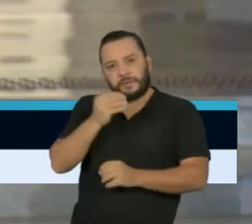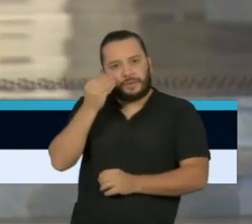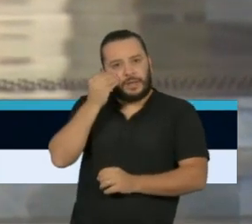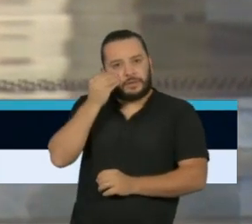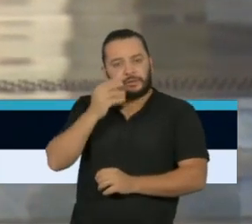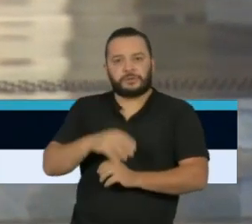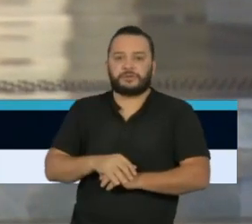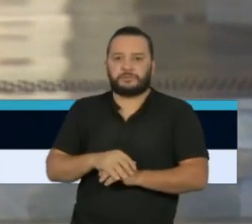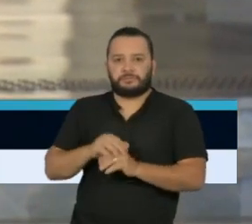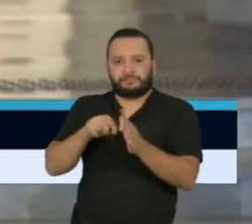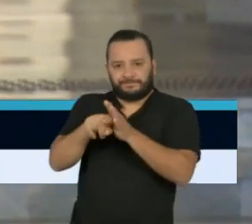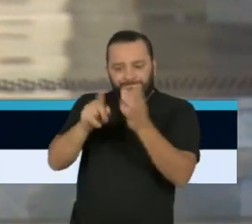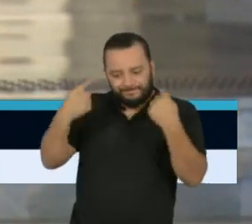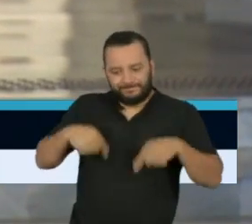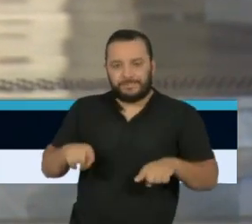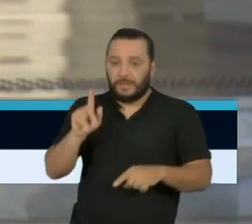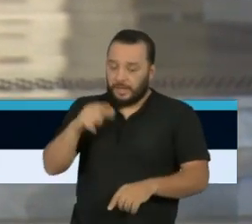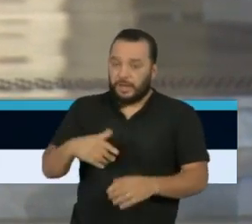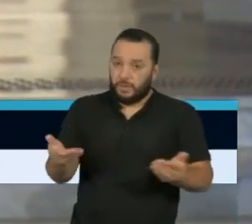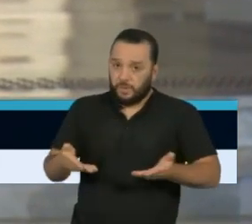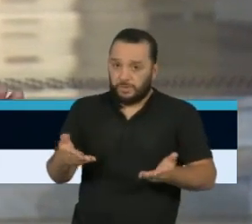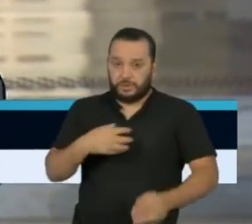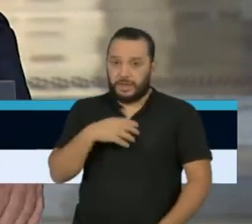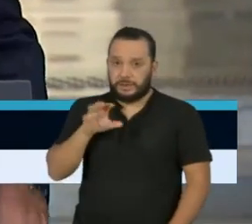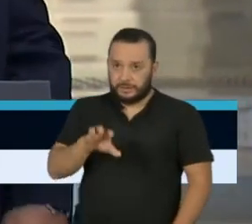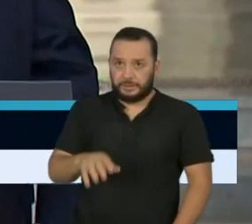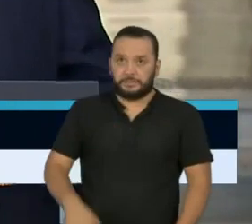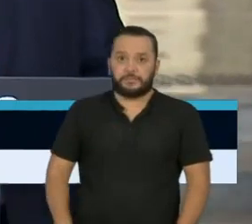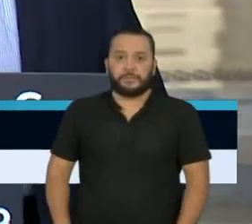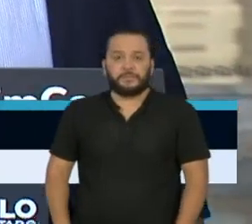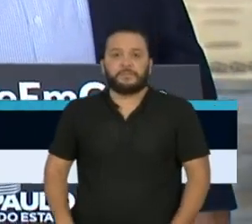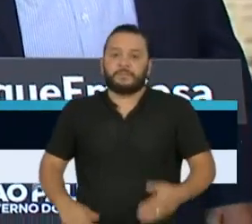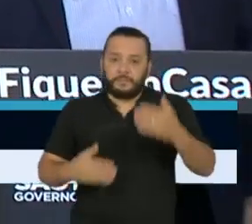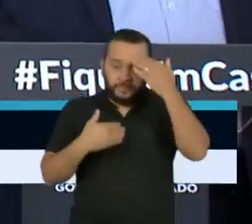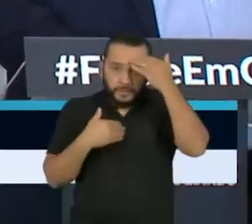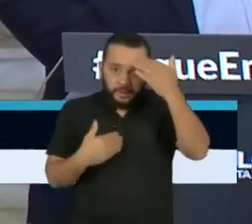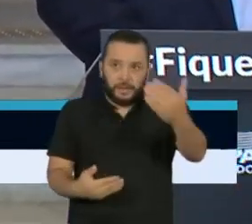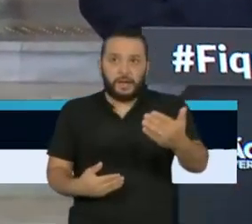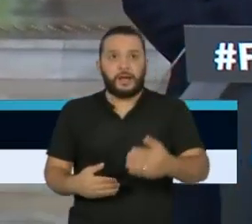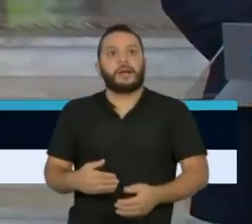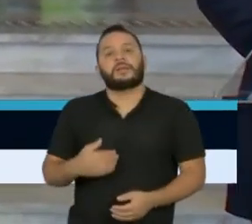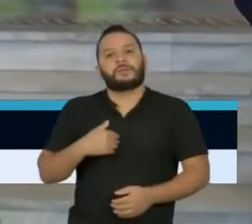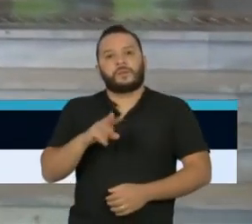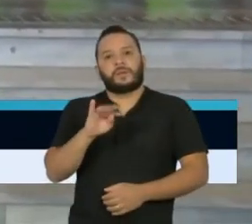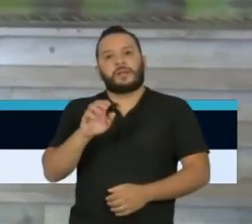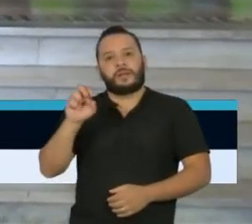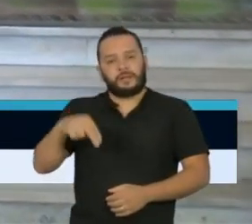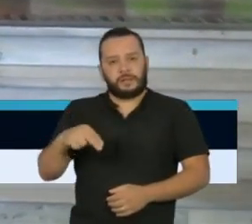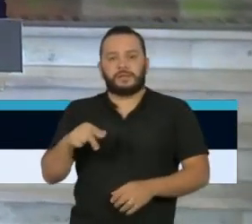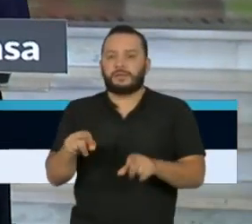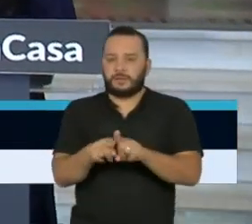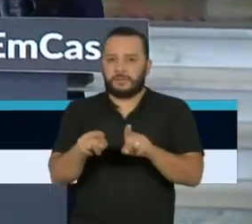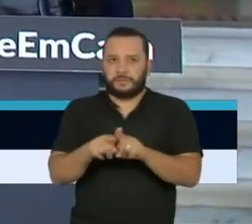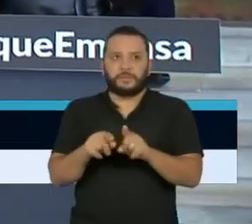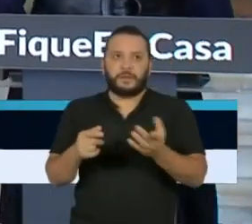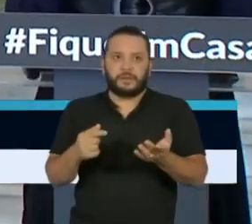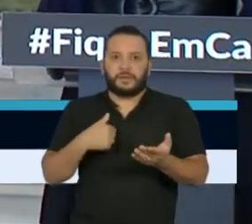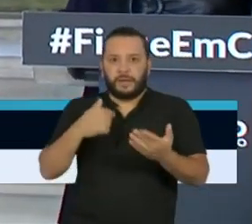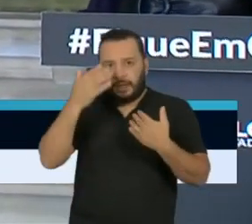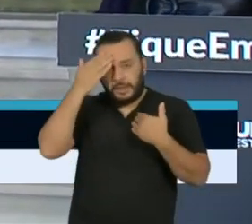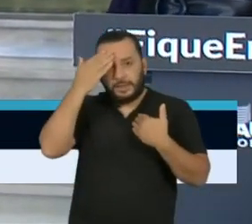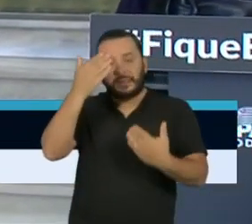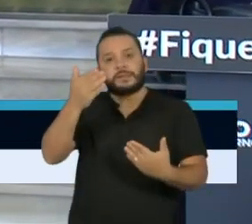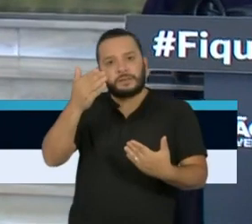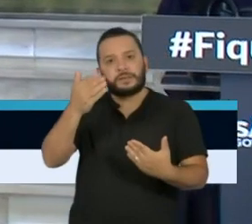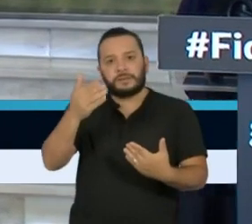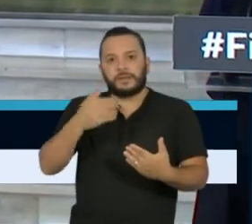nossa posição hoje. Obrigado, Dr. Germa. Obrigado, William Cury, da TV Globo, Globo News. Quero agradecer